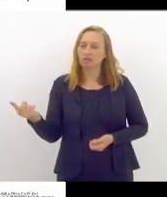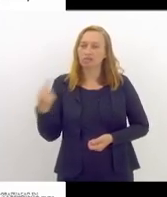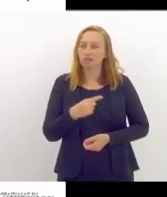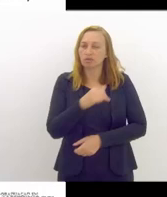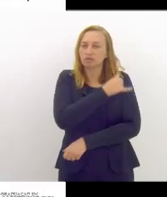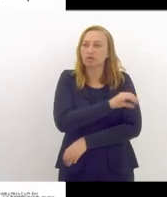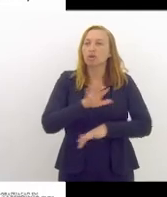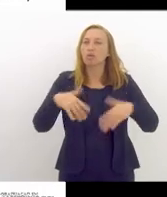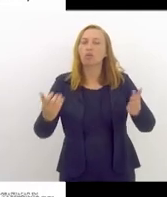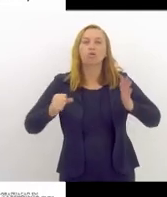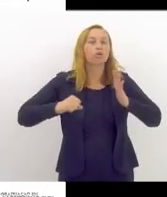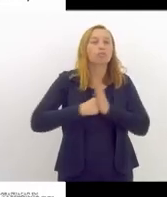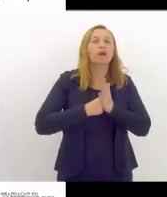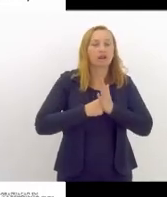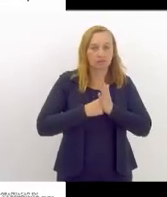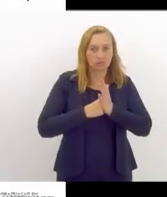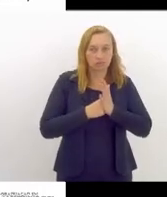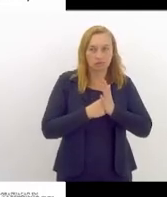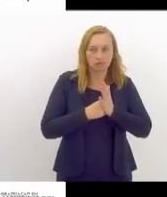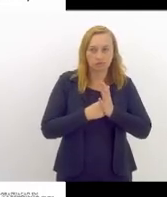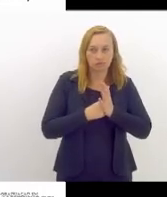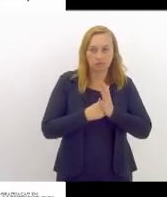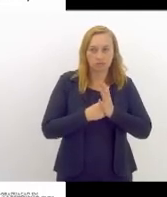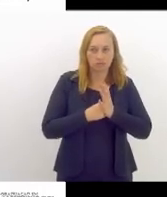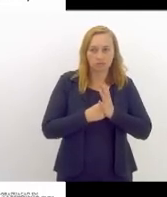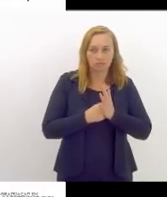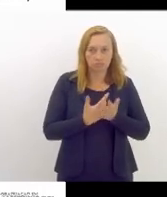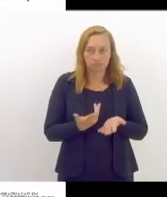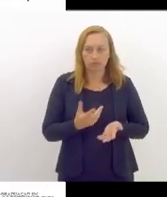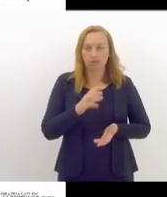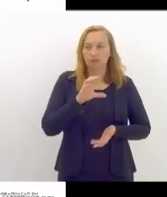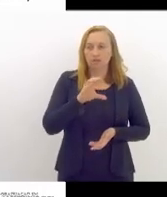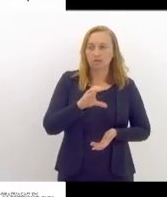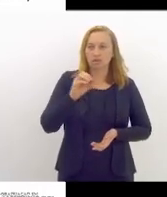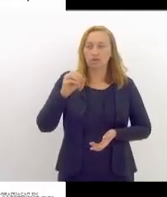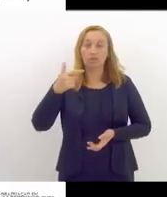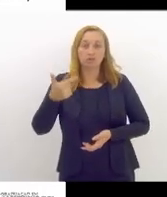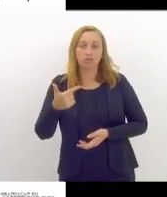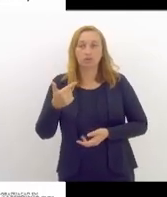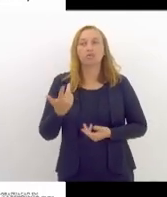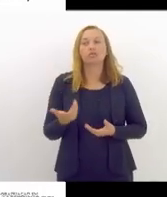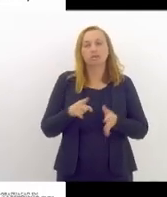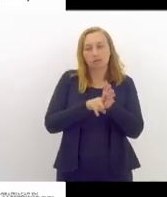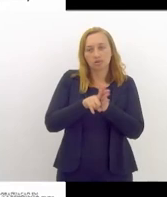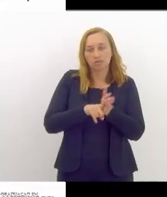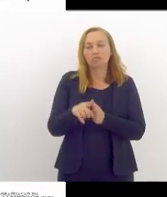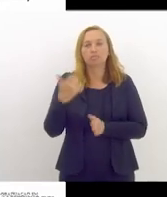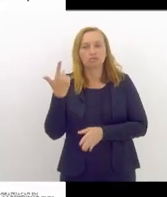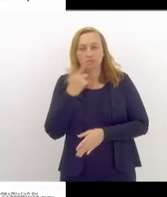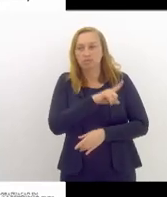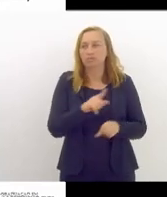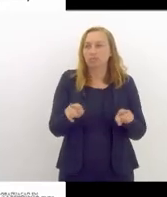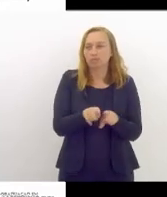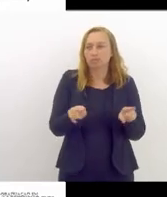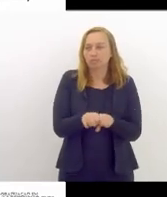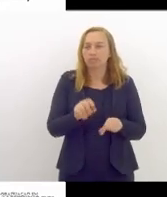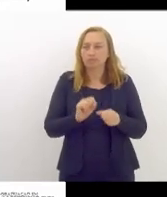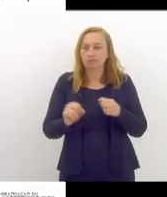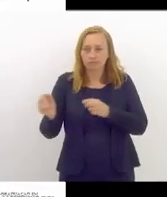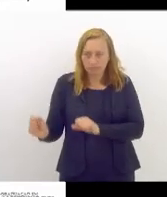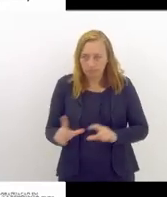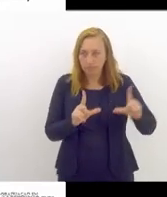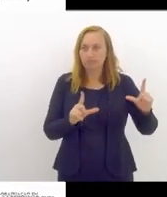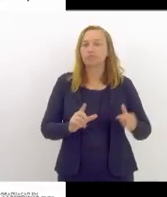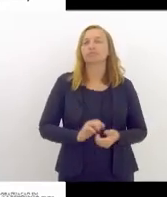são energytensivas Qual o impacto na emissão de CO2 esse tipo de análise a gente também consegue fazer pode passar